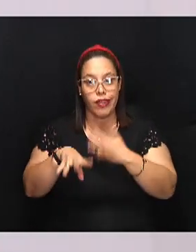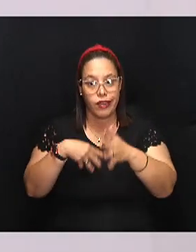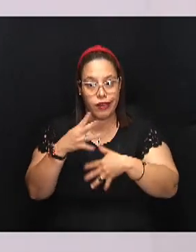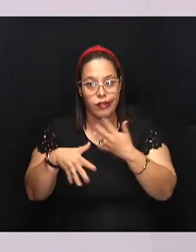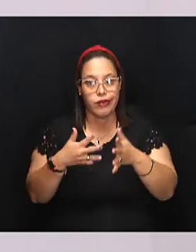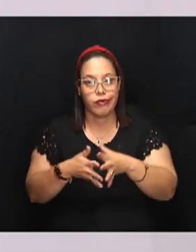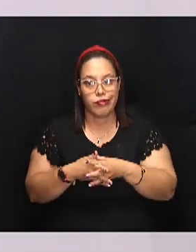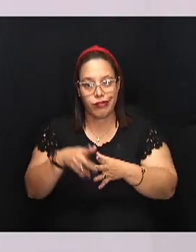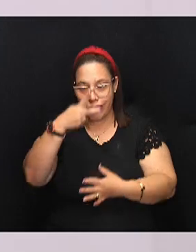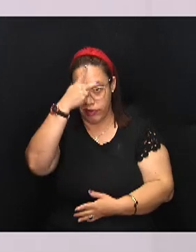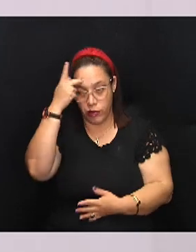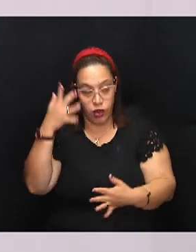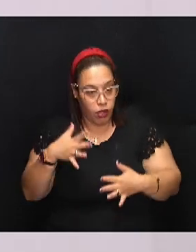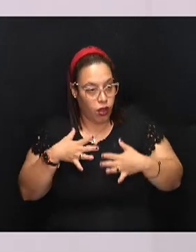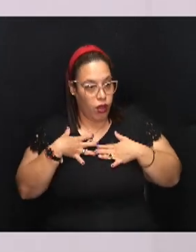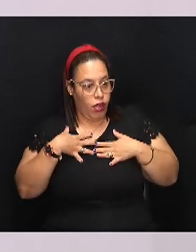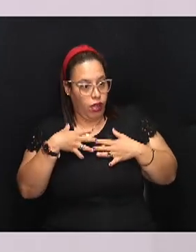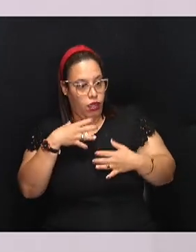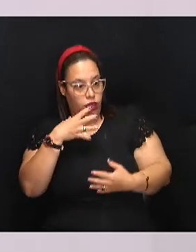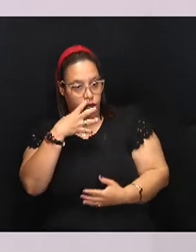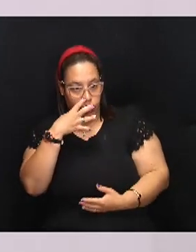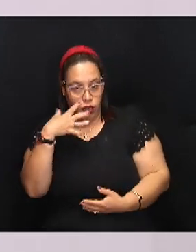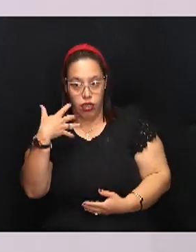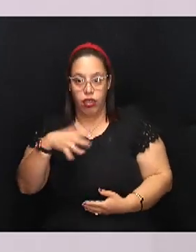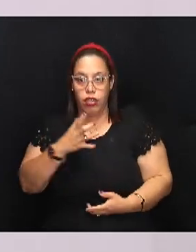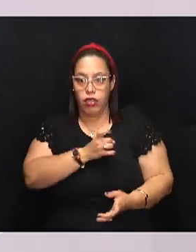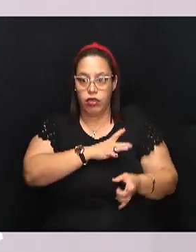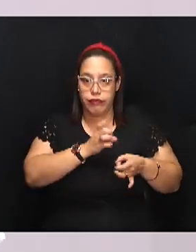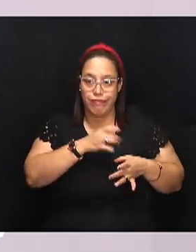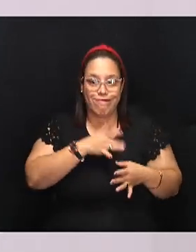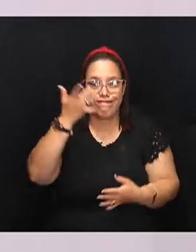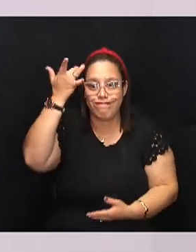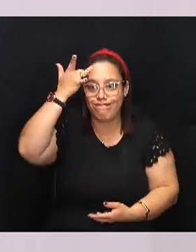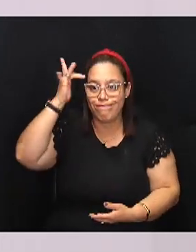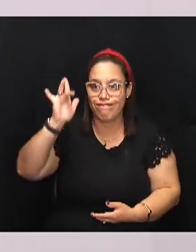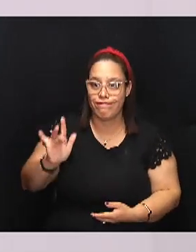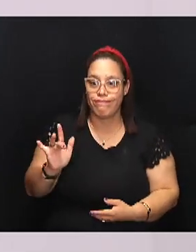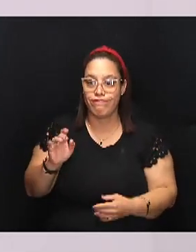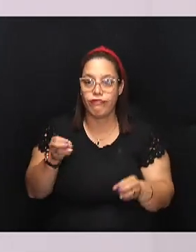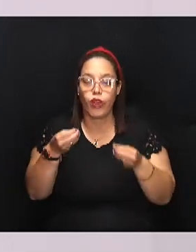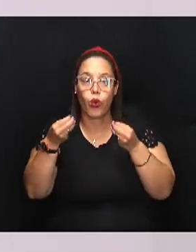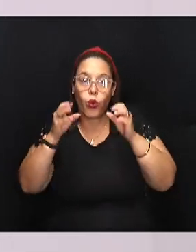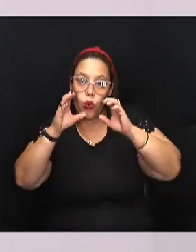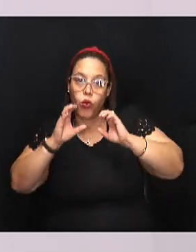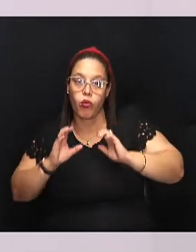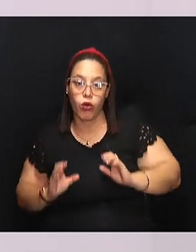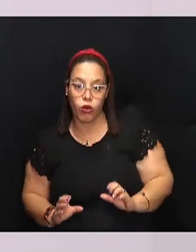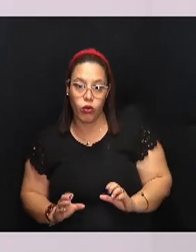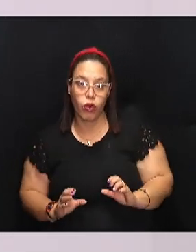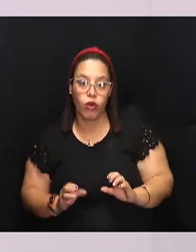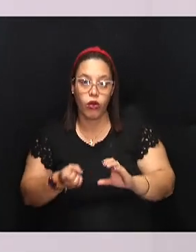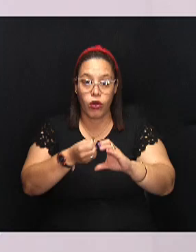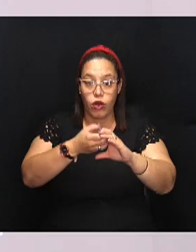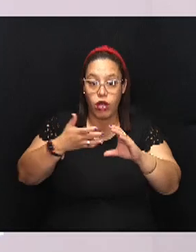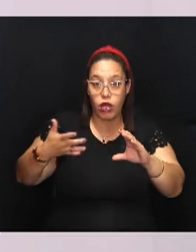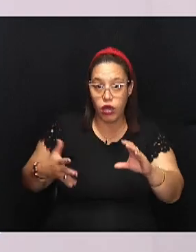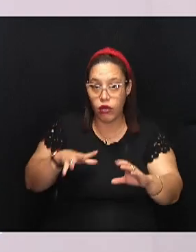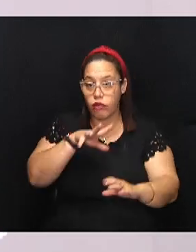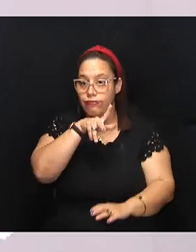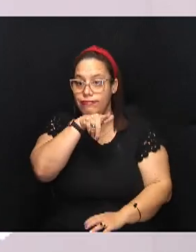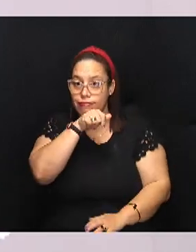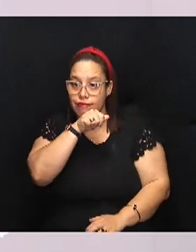vezes as pessoas ficam assustadas e por medo e um pouco de não saber sobre o comportamento e as características do animal,